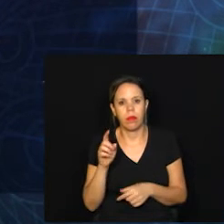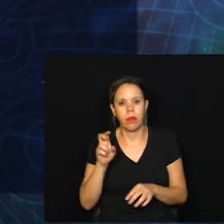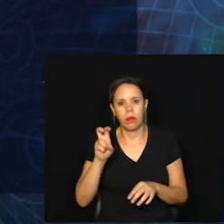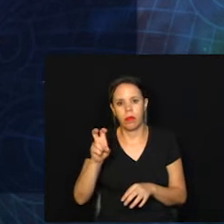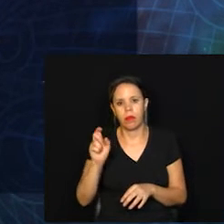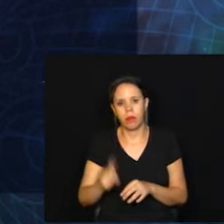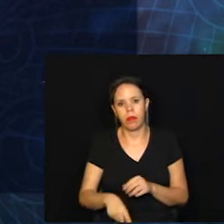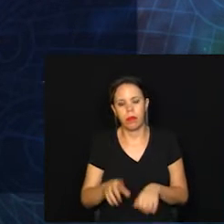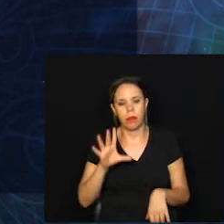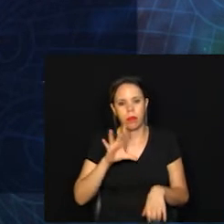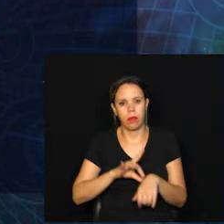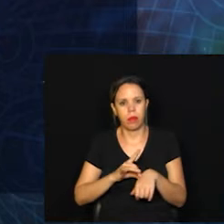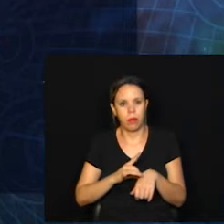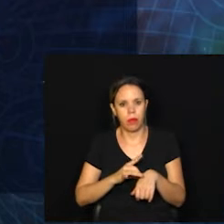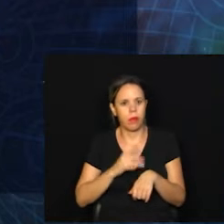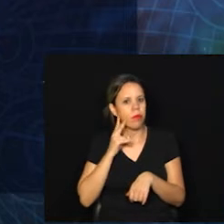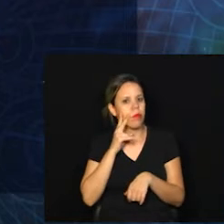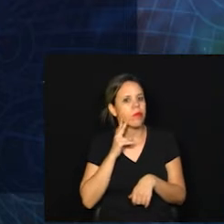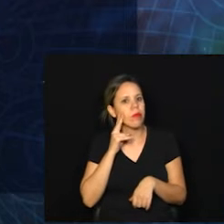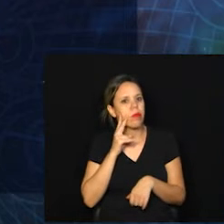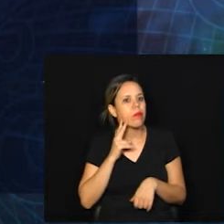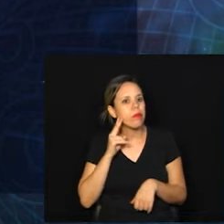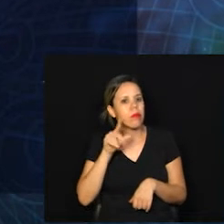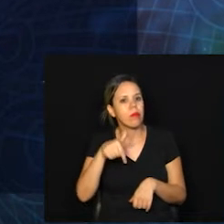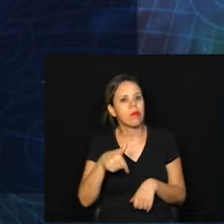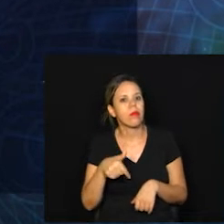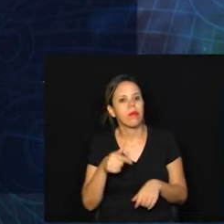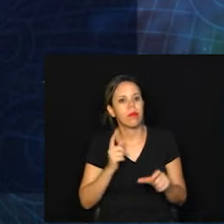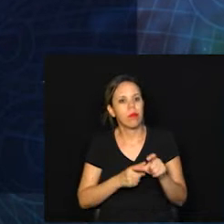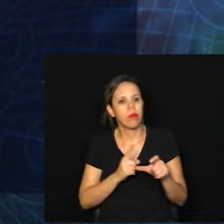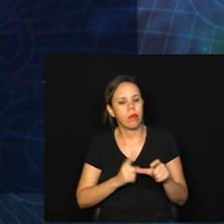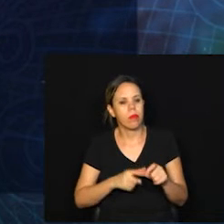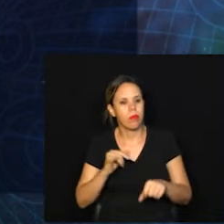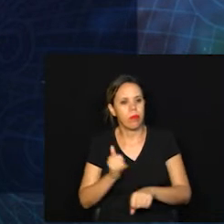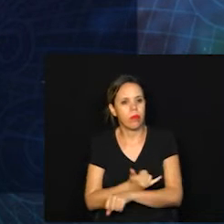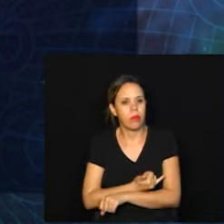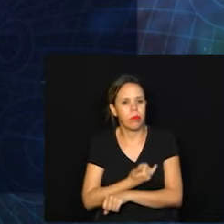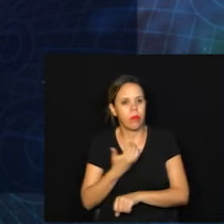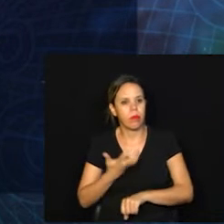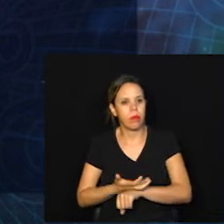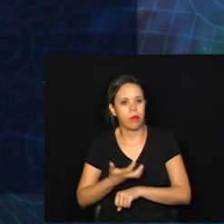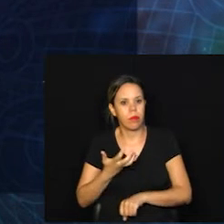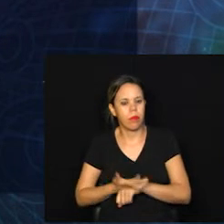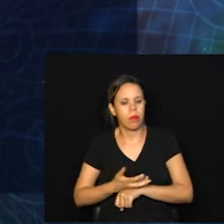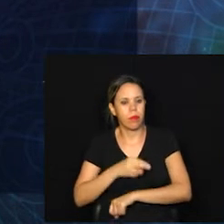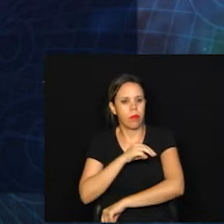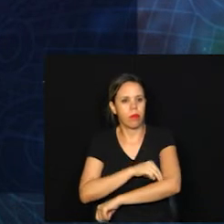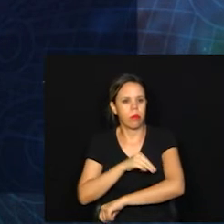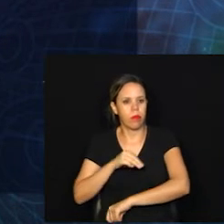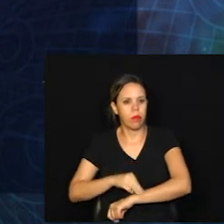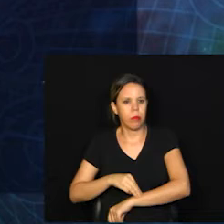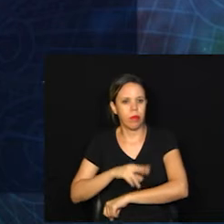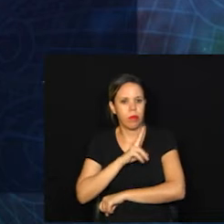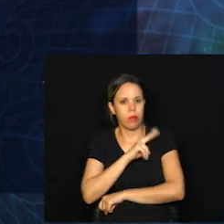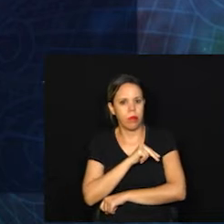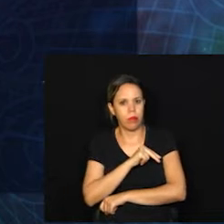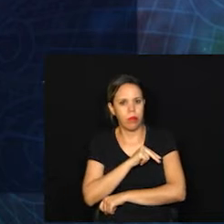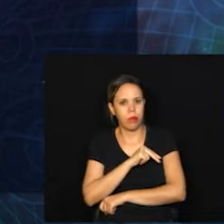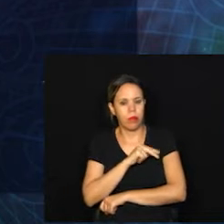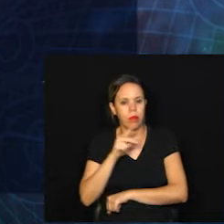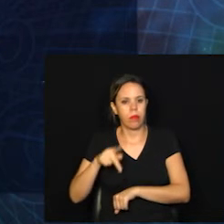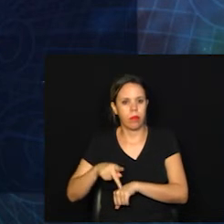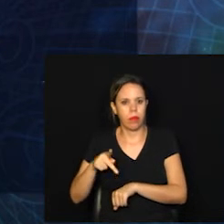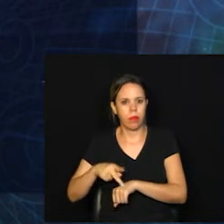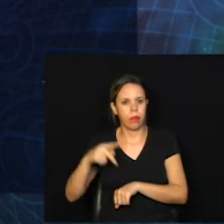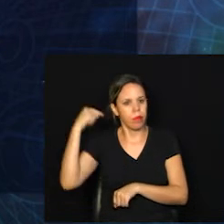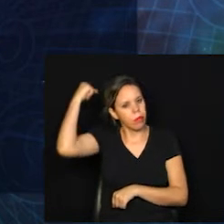mil casos da doença. Vinhedo, depois aparecem Cosmópolis, Jaguariúna, Nova Odessa, Monte Mor, Artur